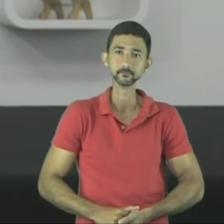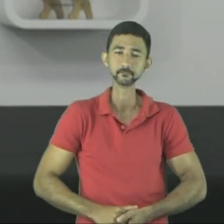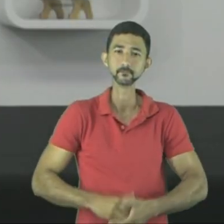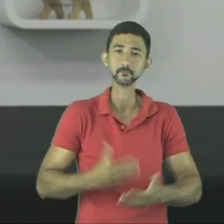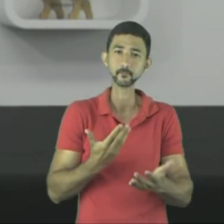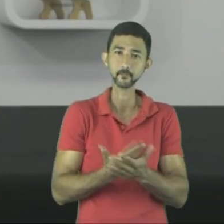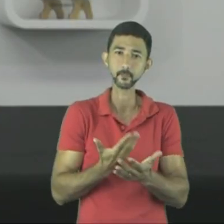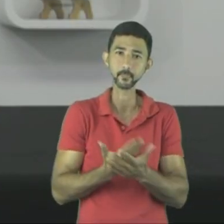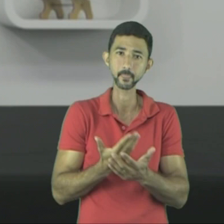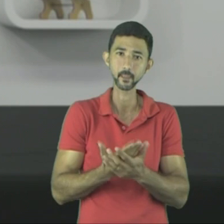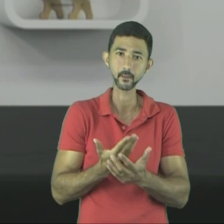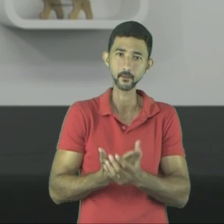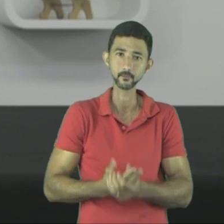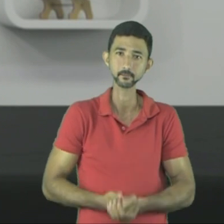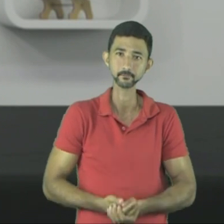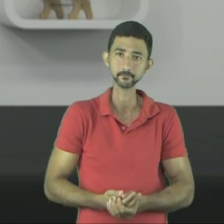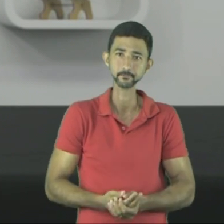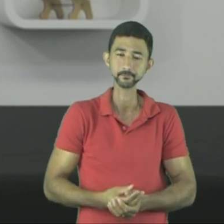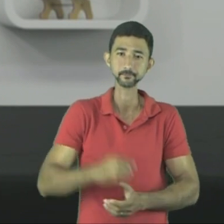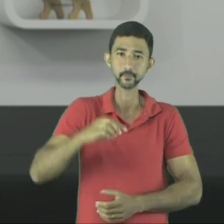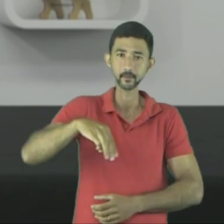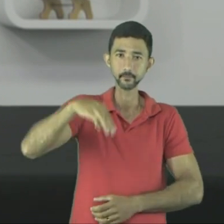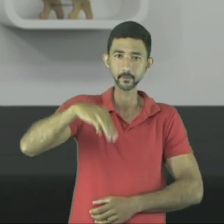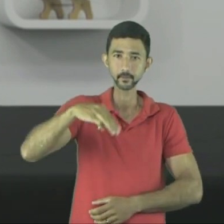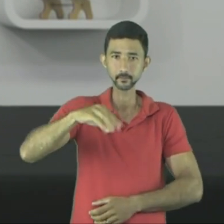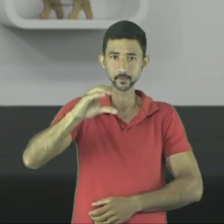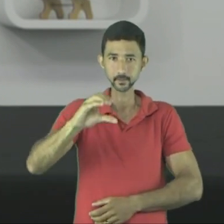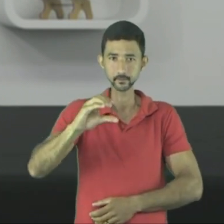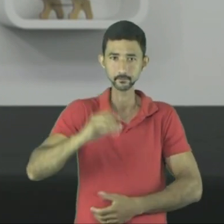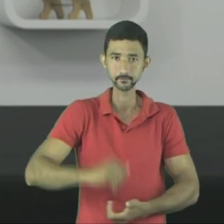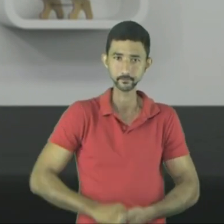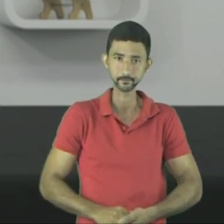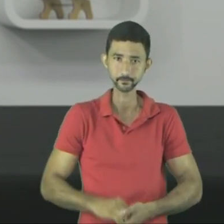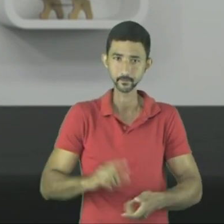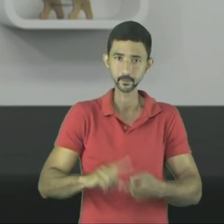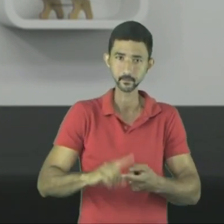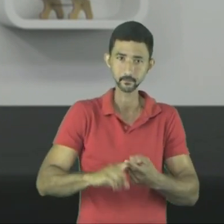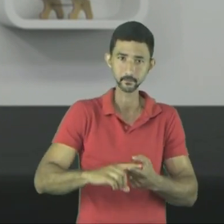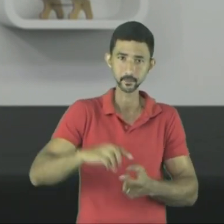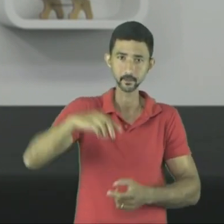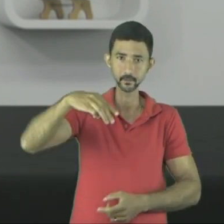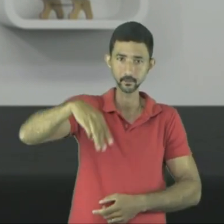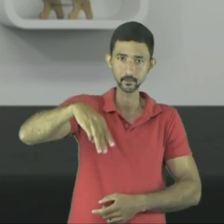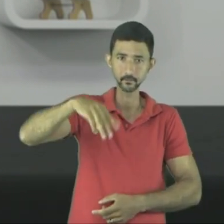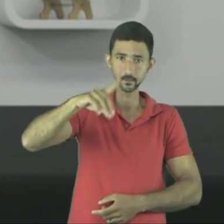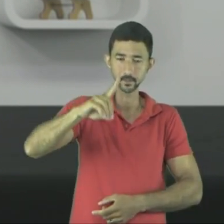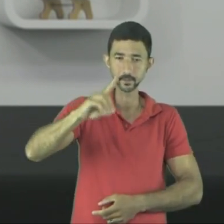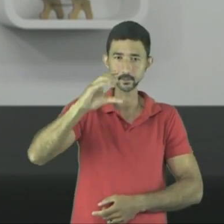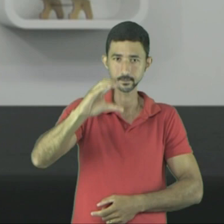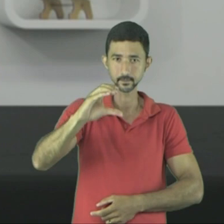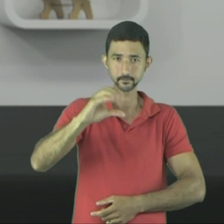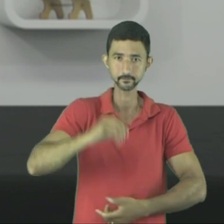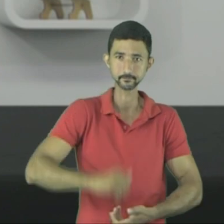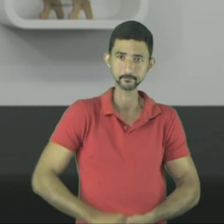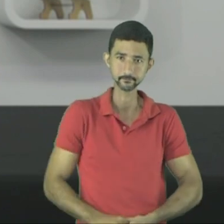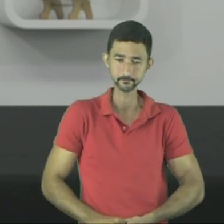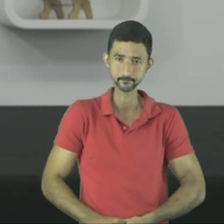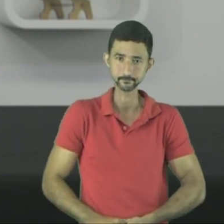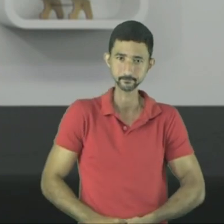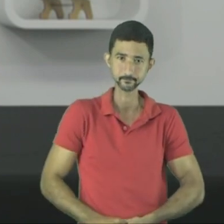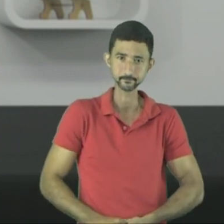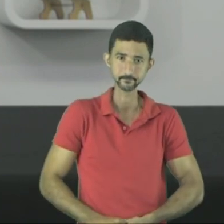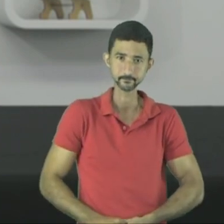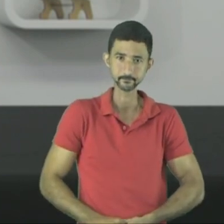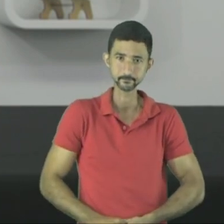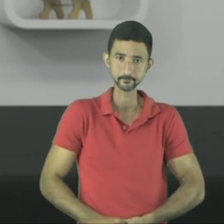aula de mínimo múltiplo comum, conhecido também como MMC, e de máximo divisor comum, conhecido também como